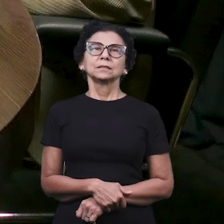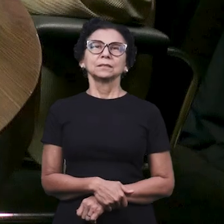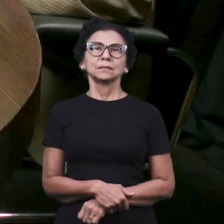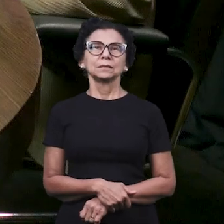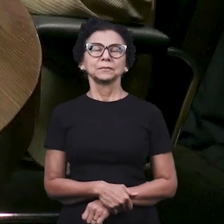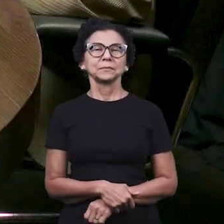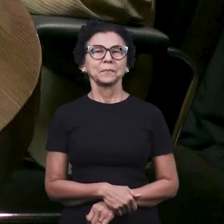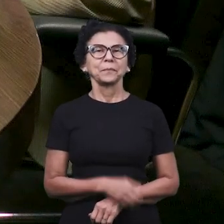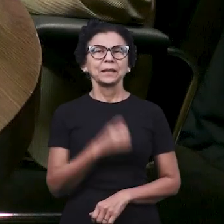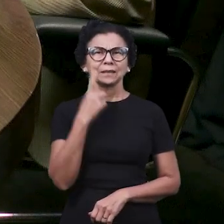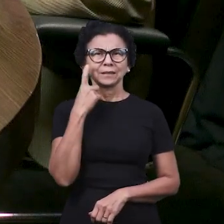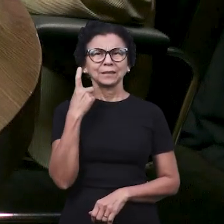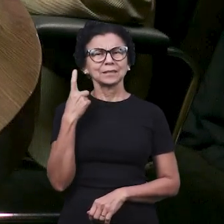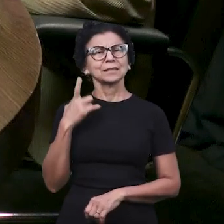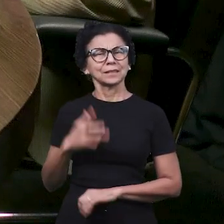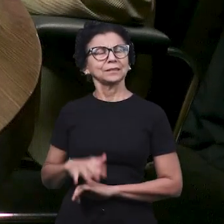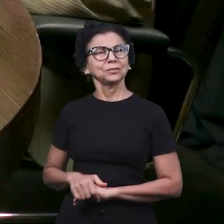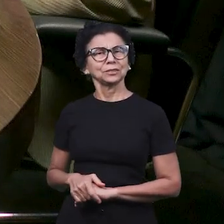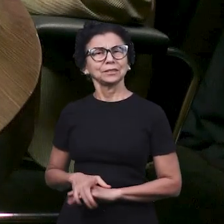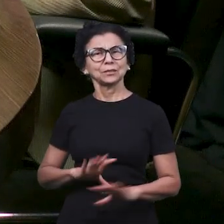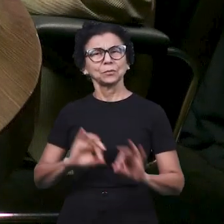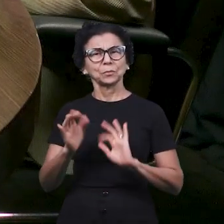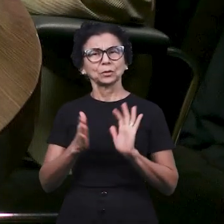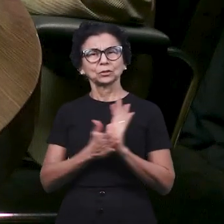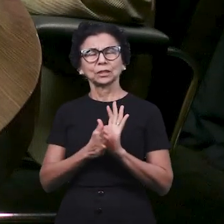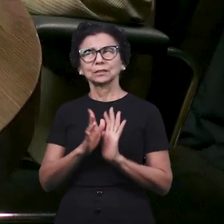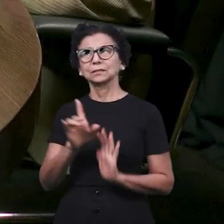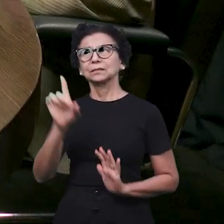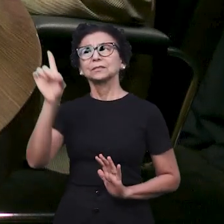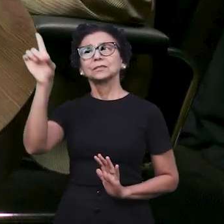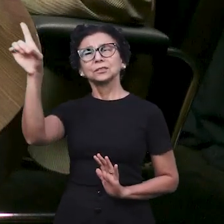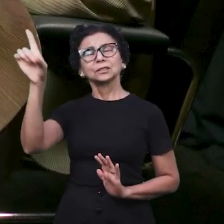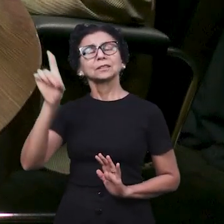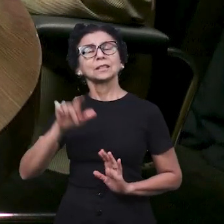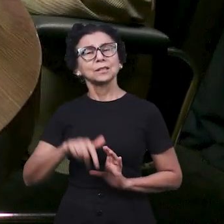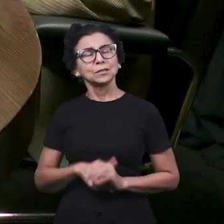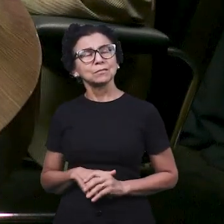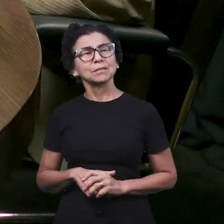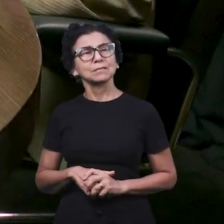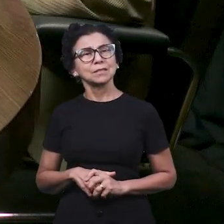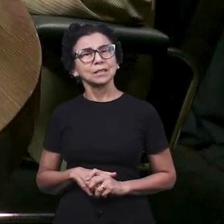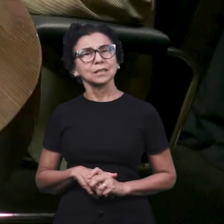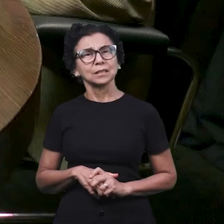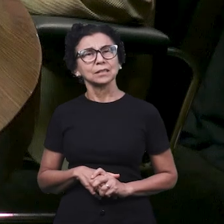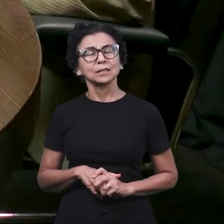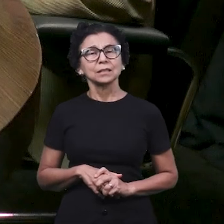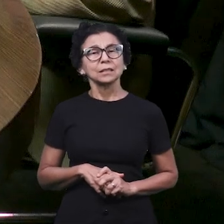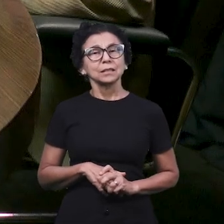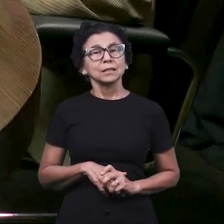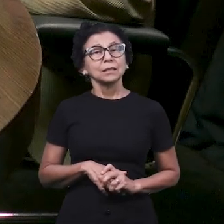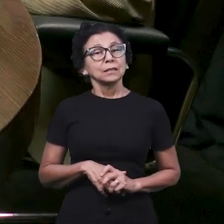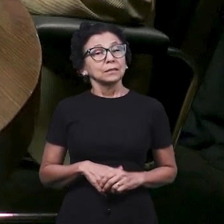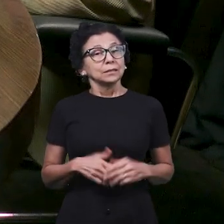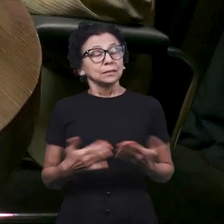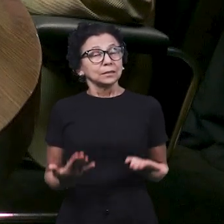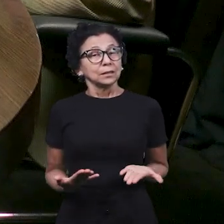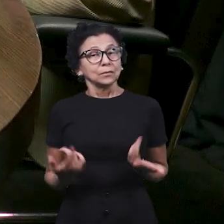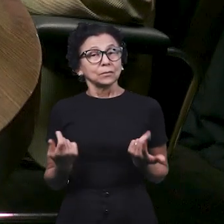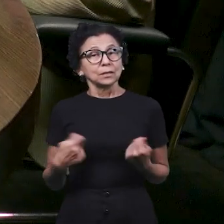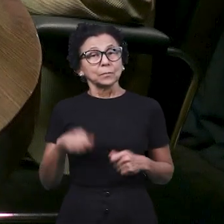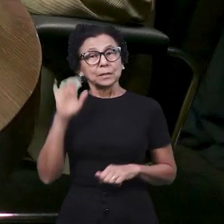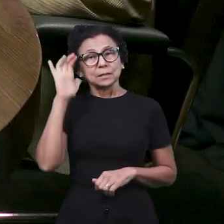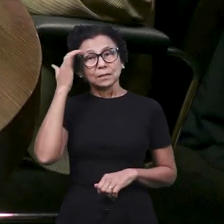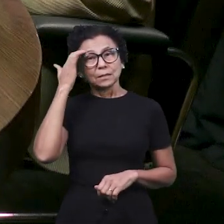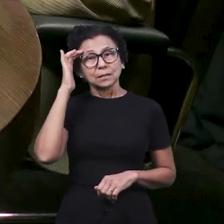porque todo esse entendimento do projeto de Deus, ele só é possível quando há essa comunhão